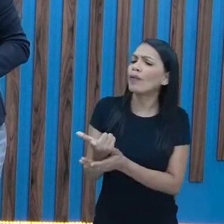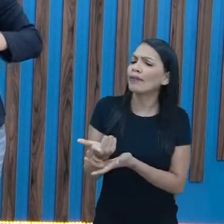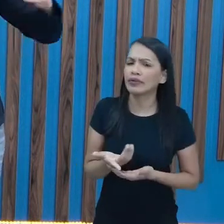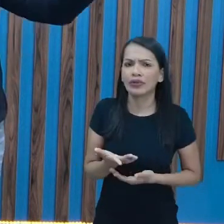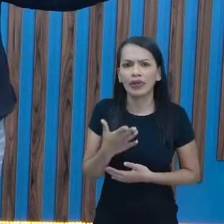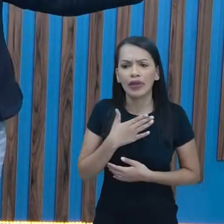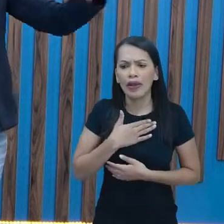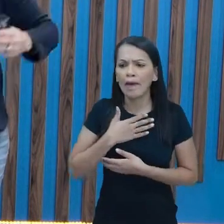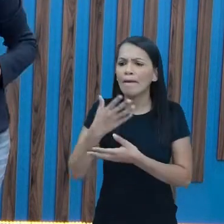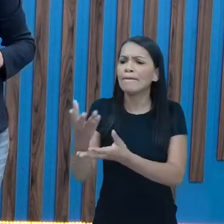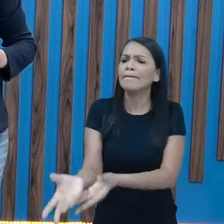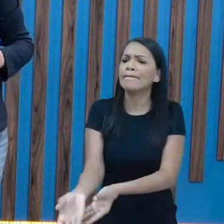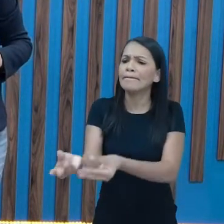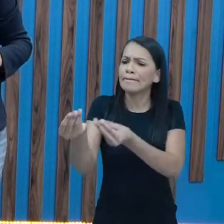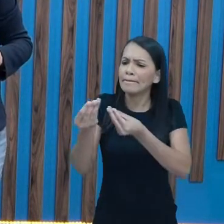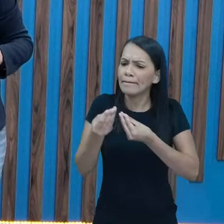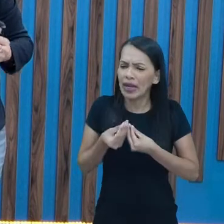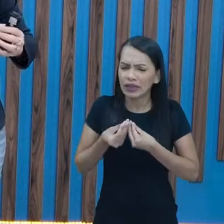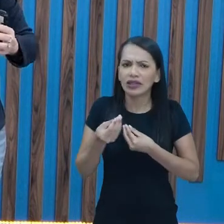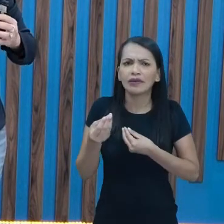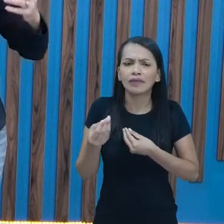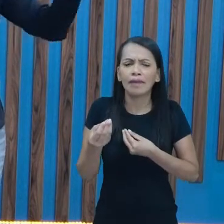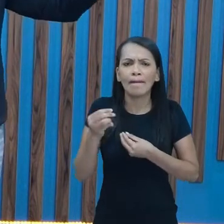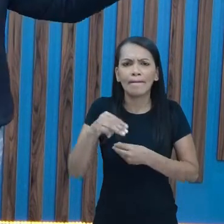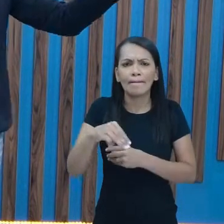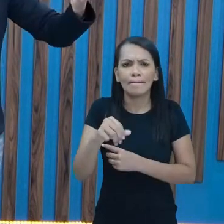mim, pegue.